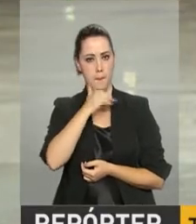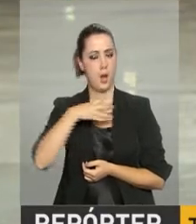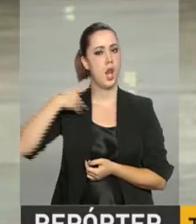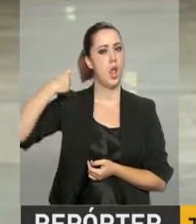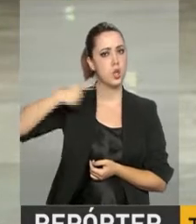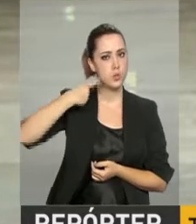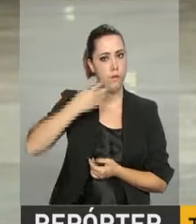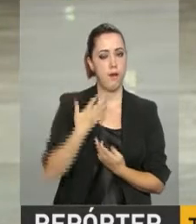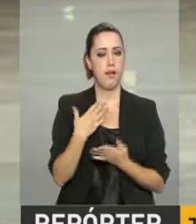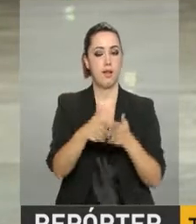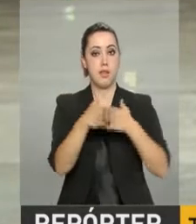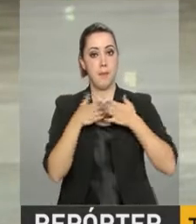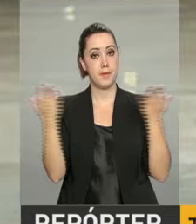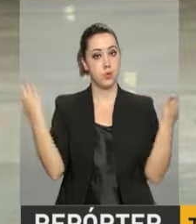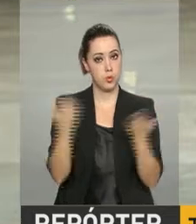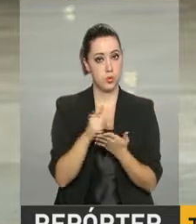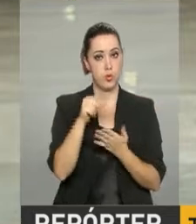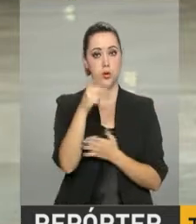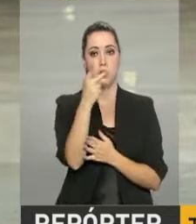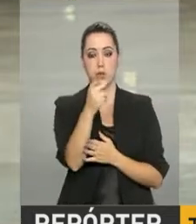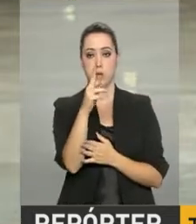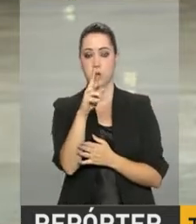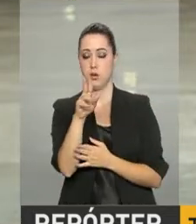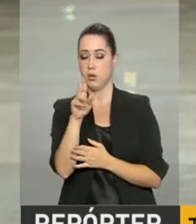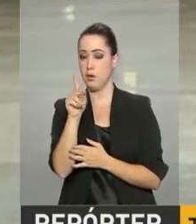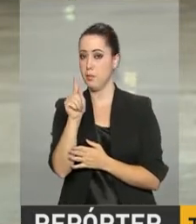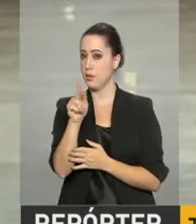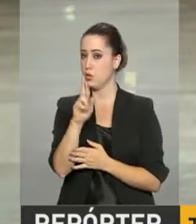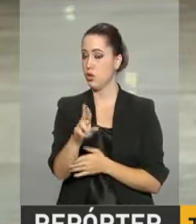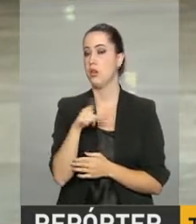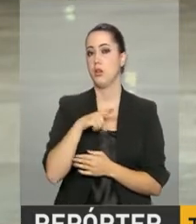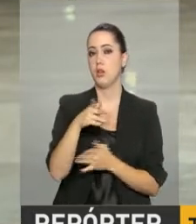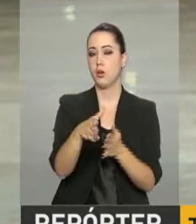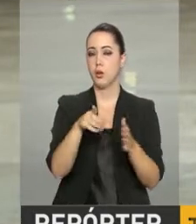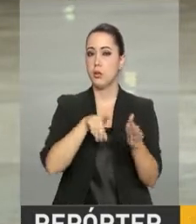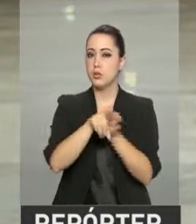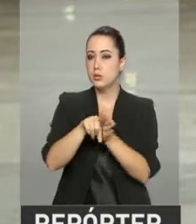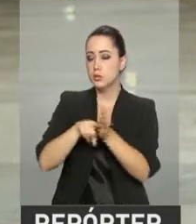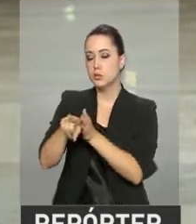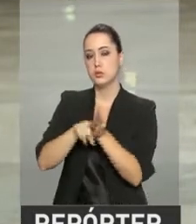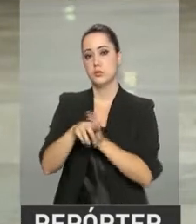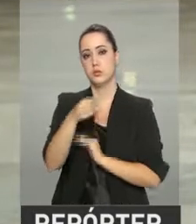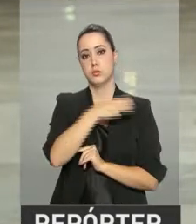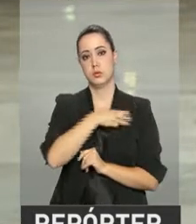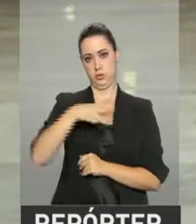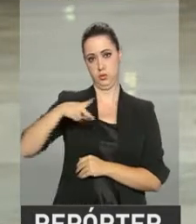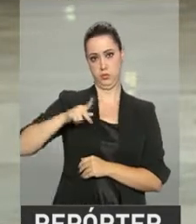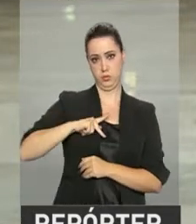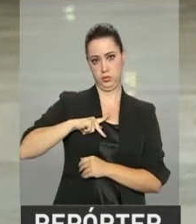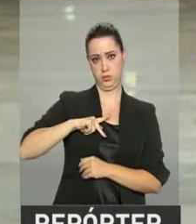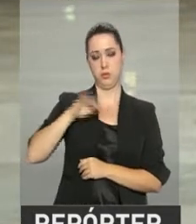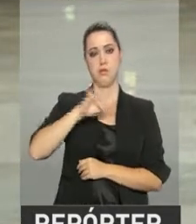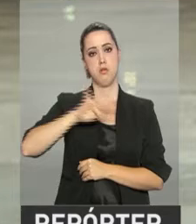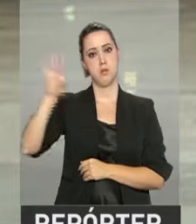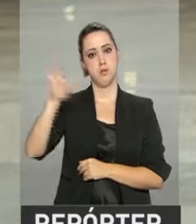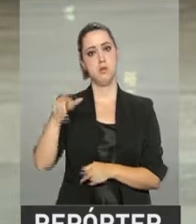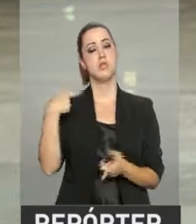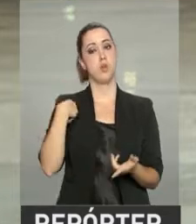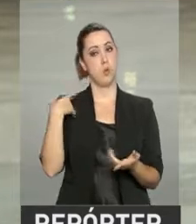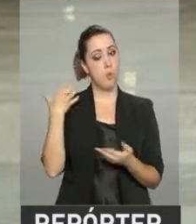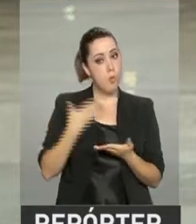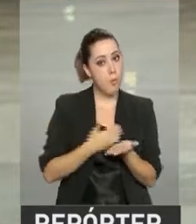na procuradoria geral da república um pedido para que as investigações em curso no ministério público federal sejam